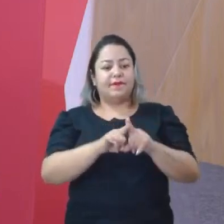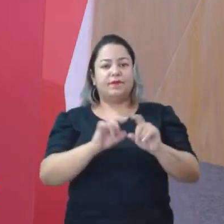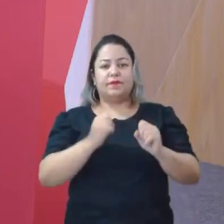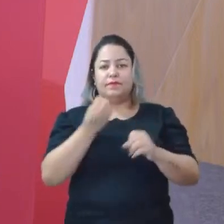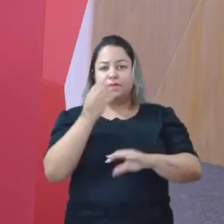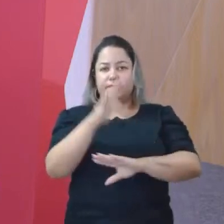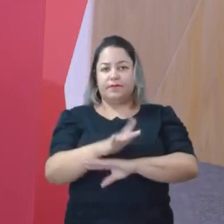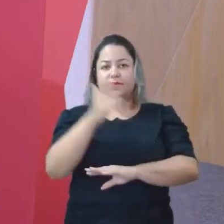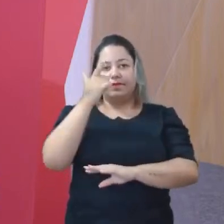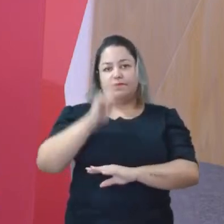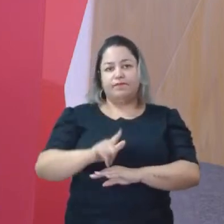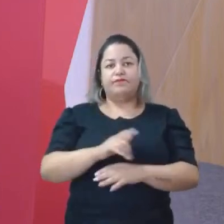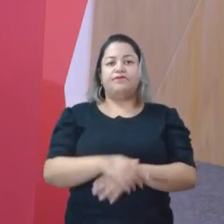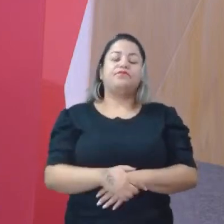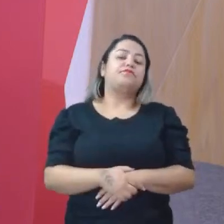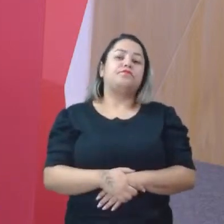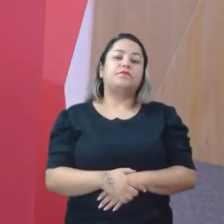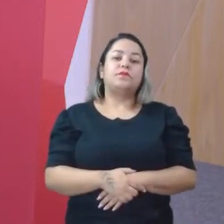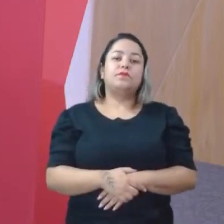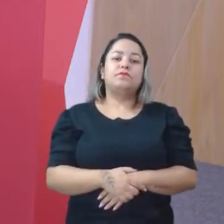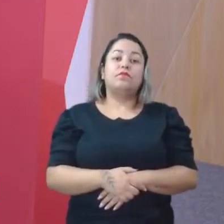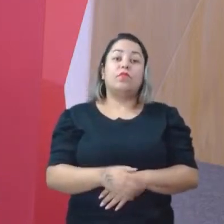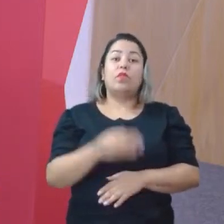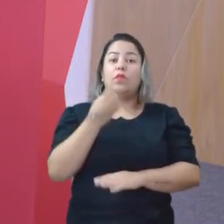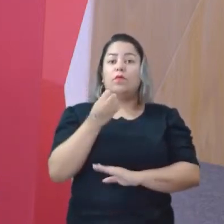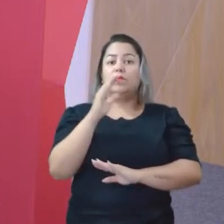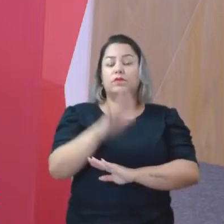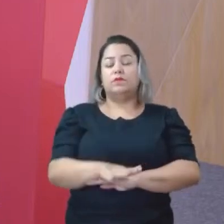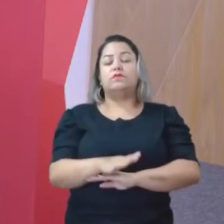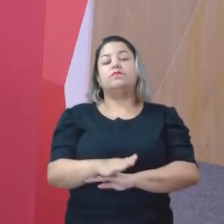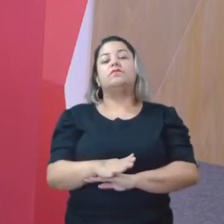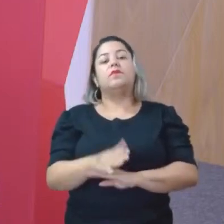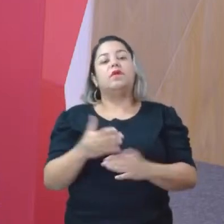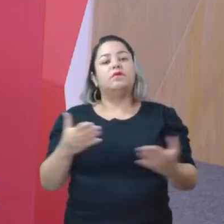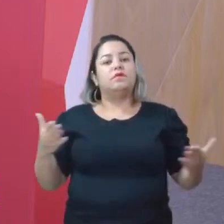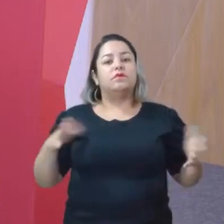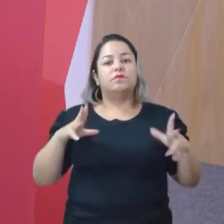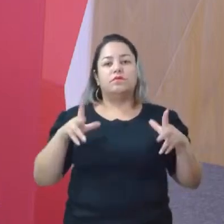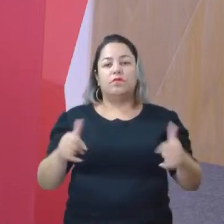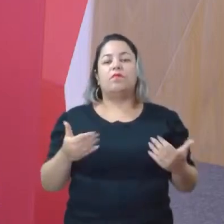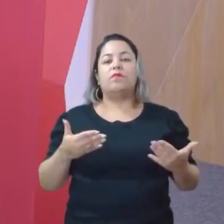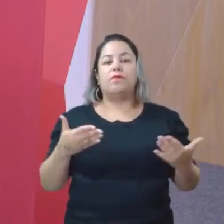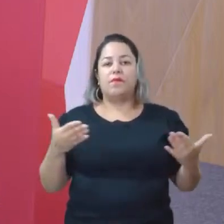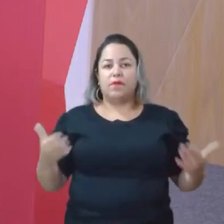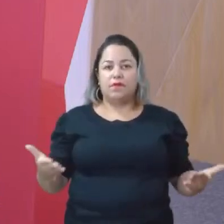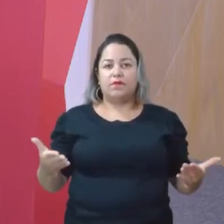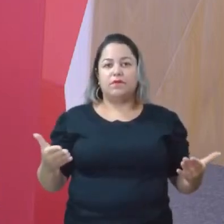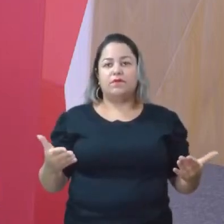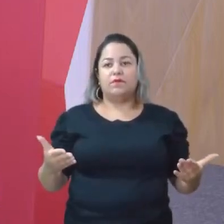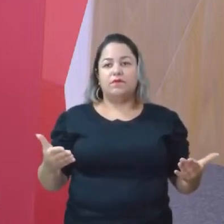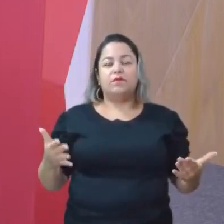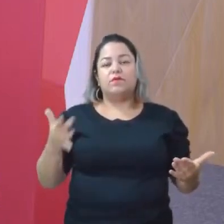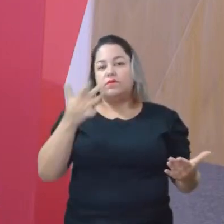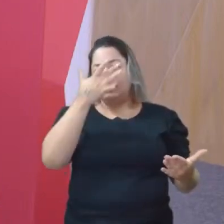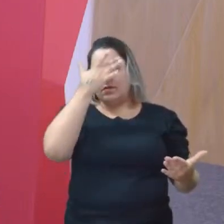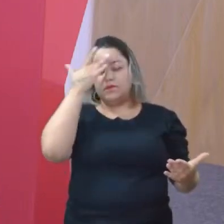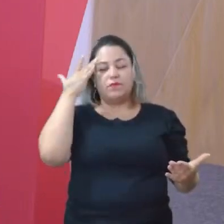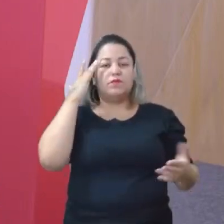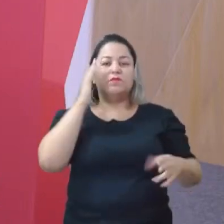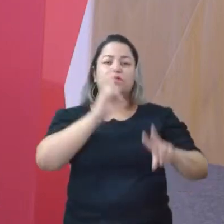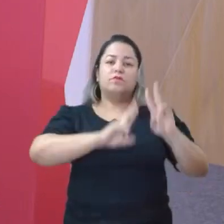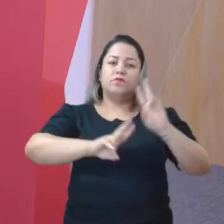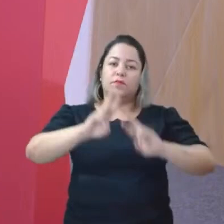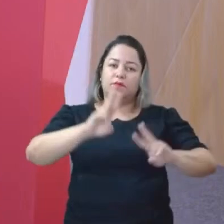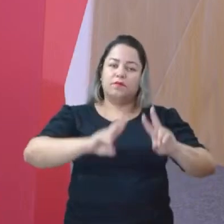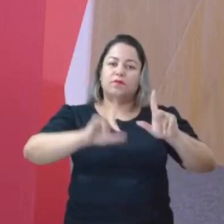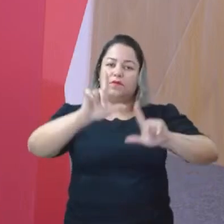uma vez. Boa tarde, Matheus. Boa tarde a todos os que acompanham a TV